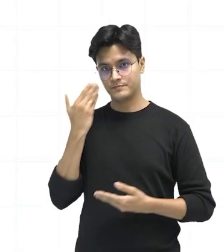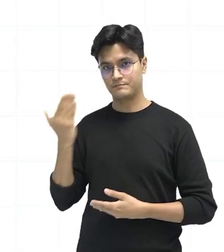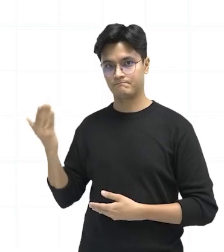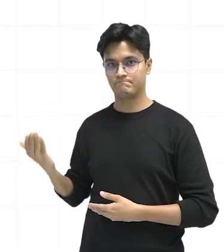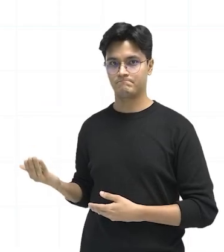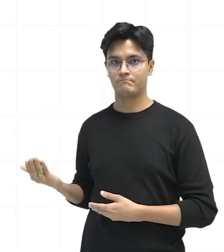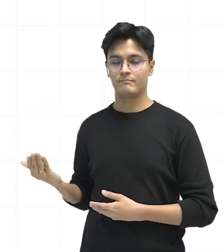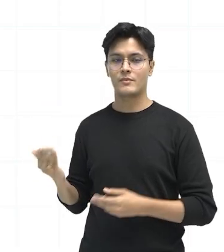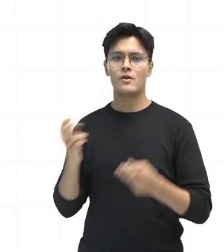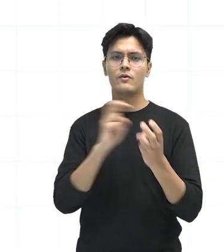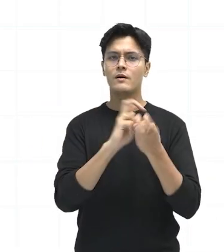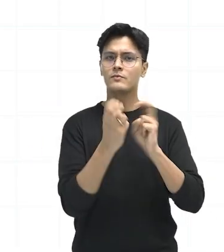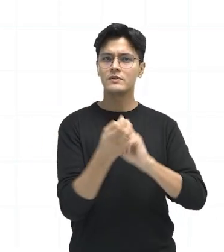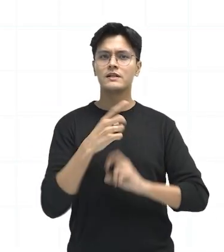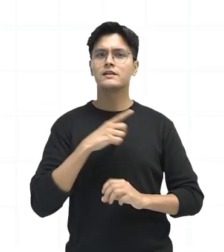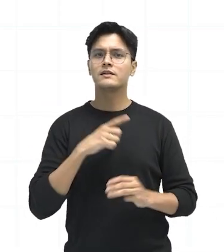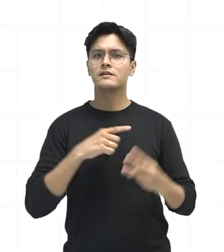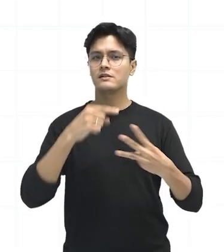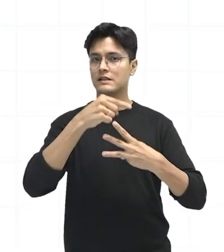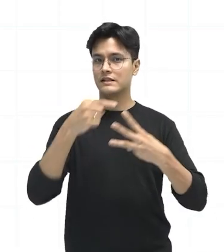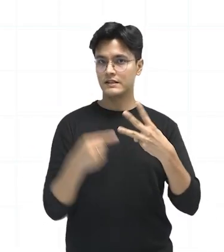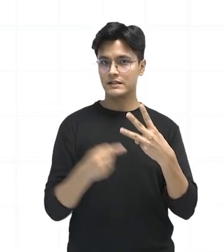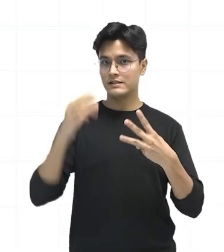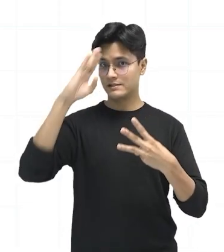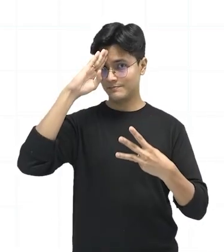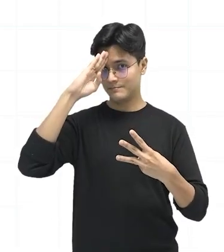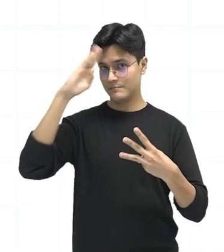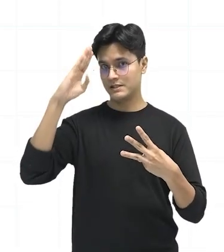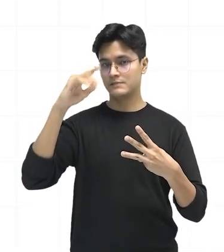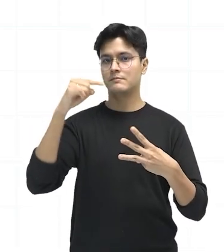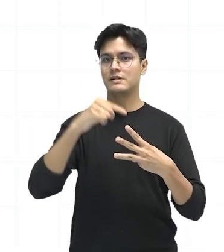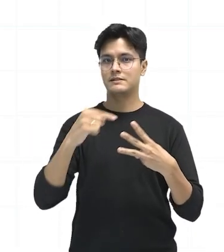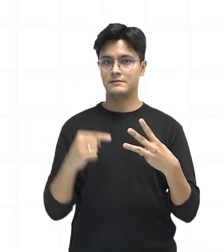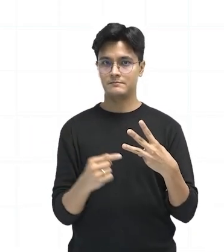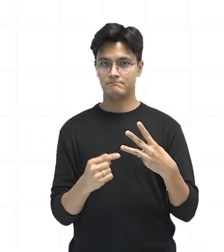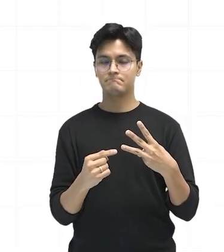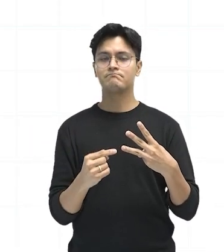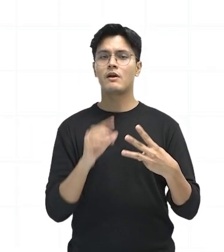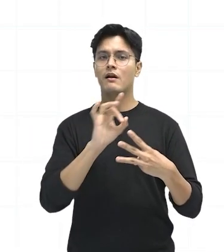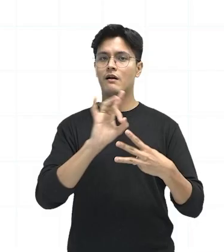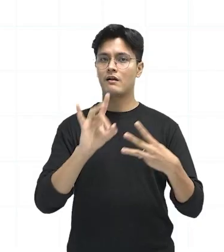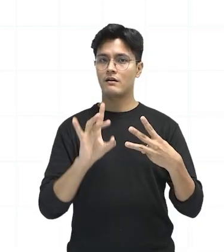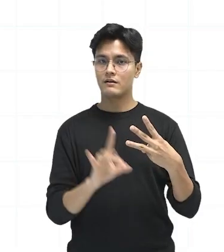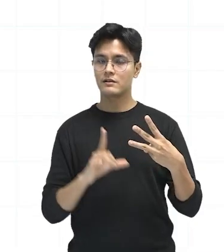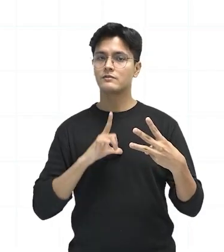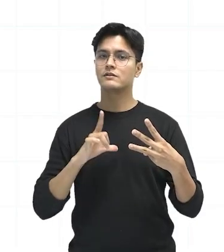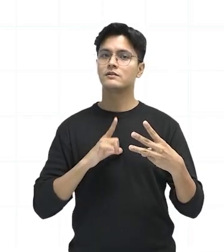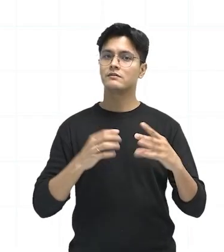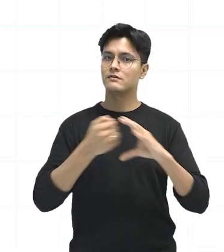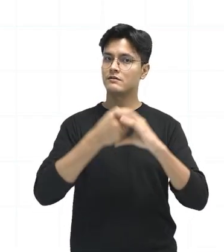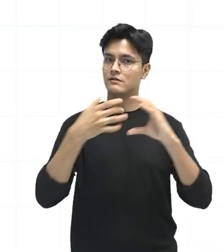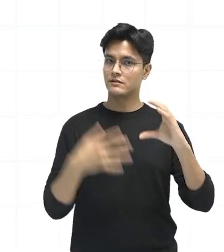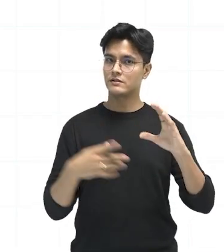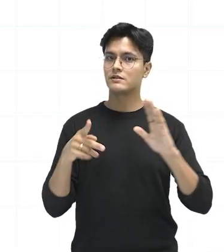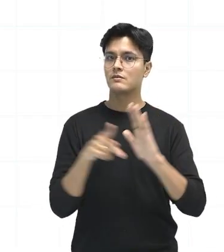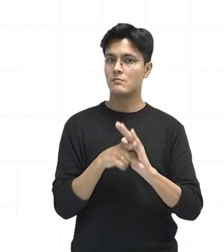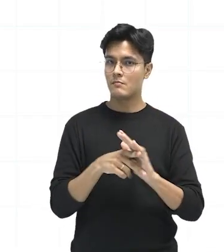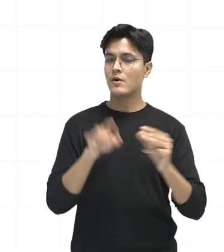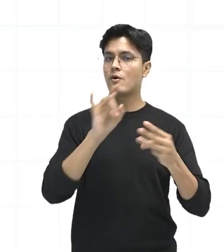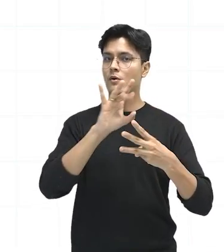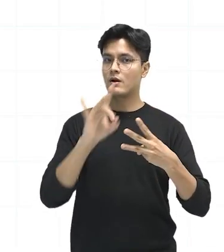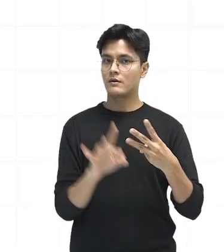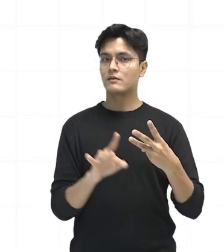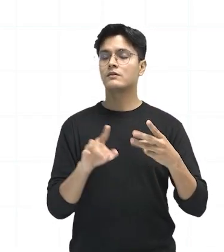A capoeira possui 3 principais estilos, cada um com suas características únicas